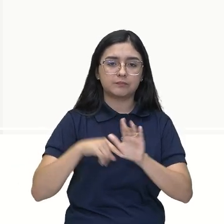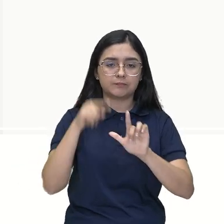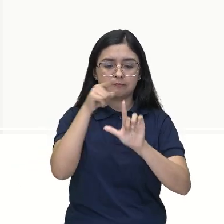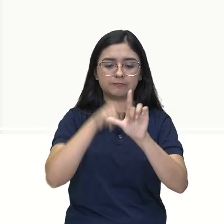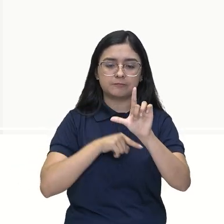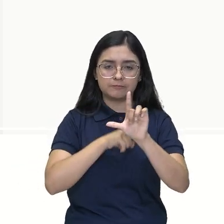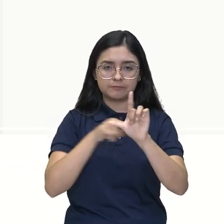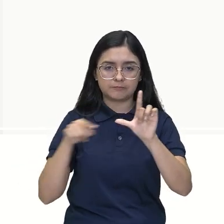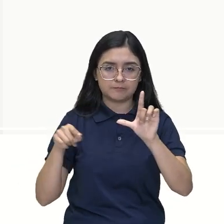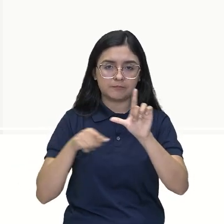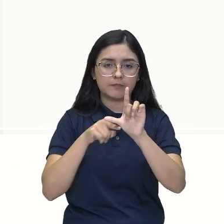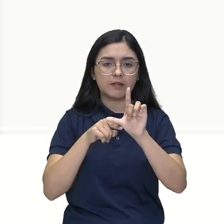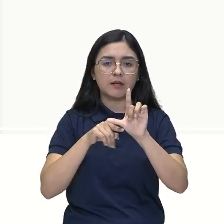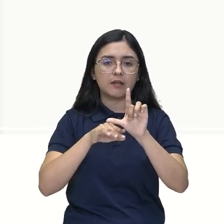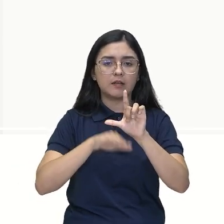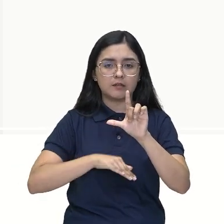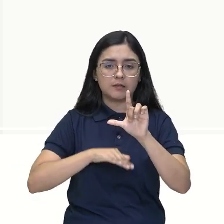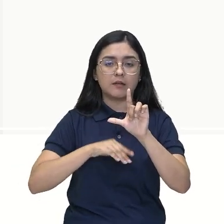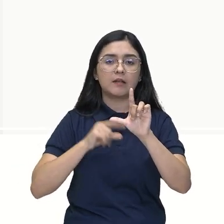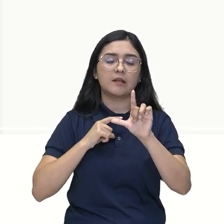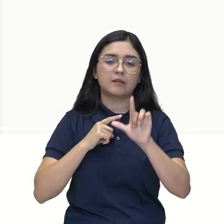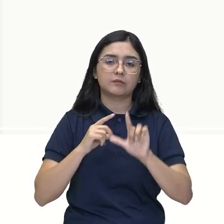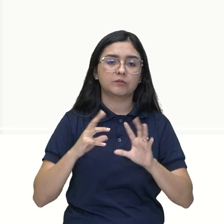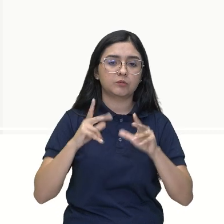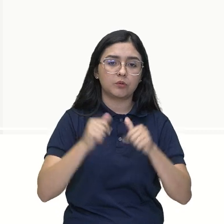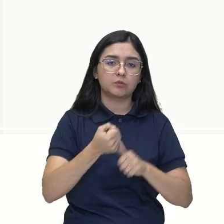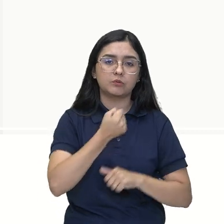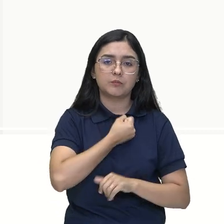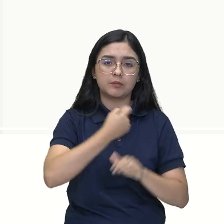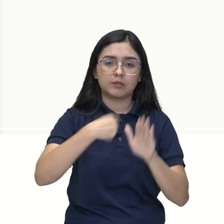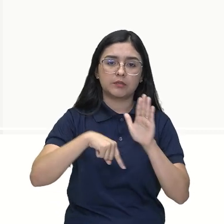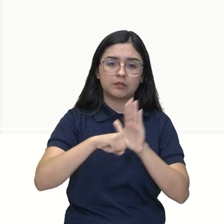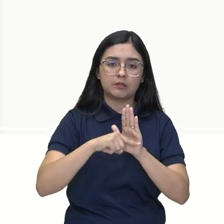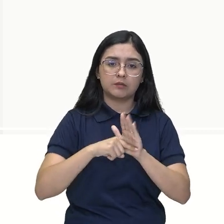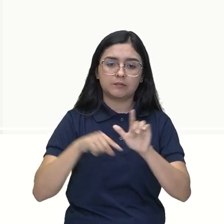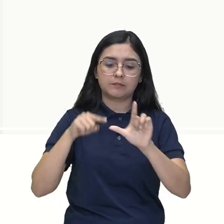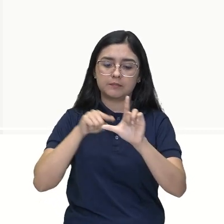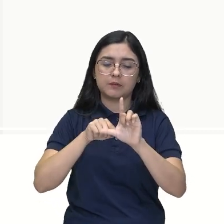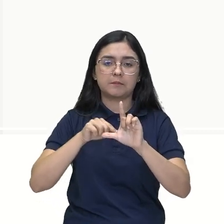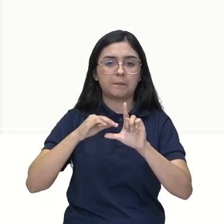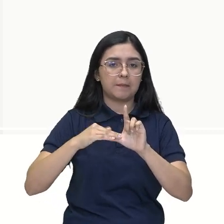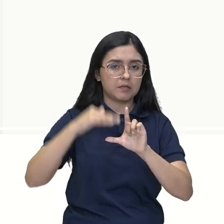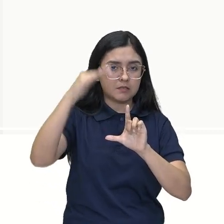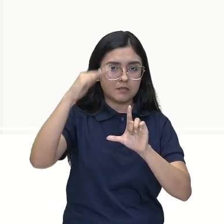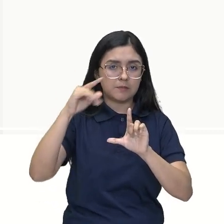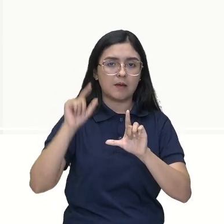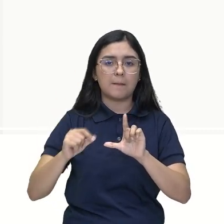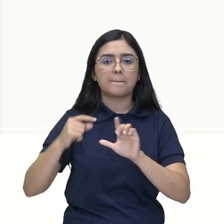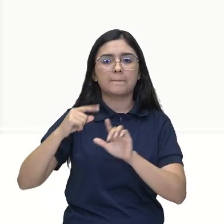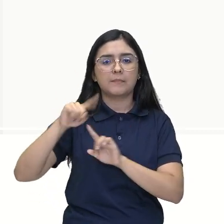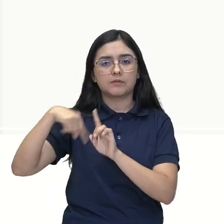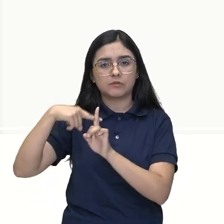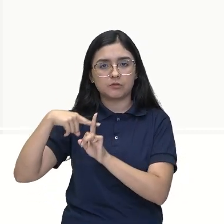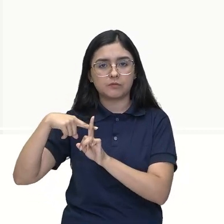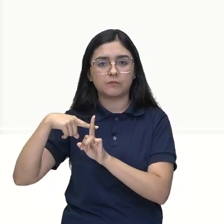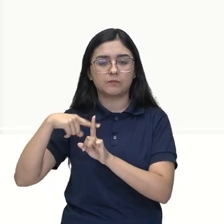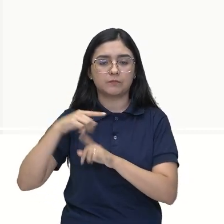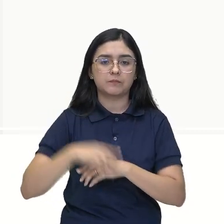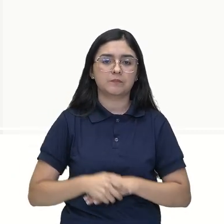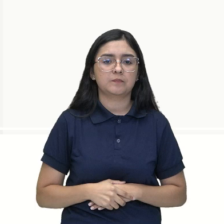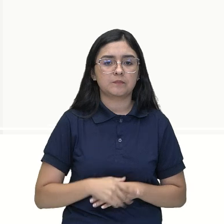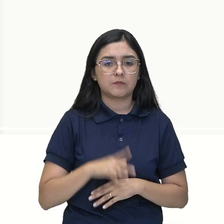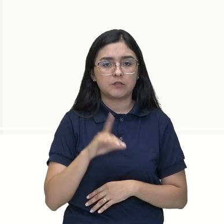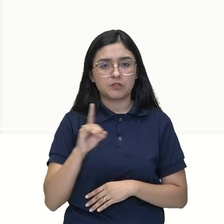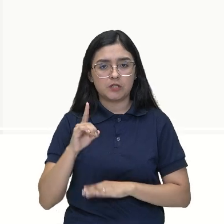tá? Desse ponto aqui para baixo, todo mundo é negativo. Desse ponto aqui para cima, todo mundo é positivo. Para a